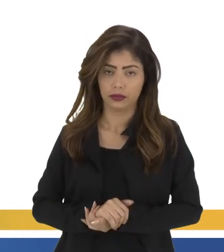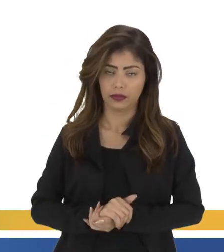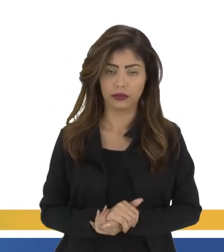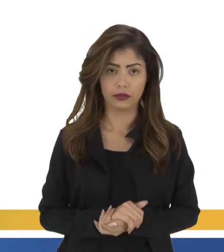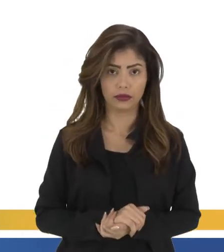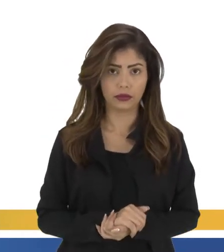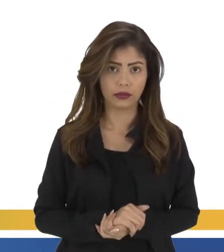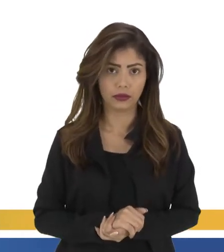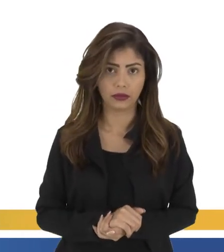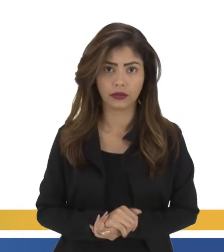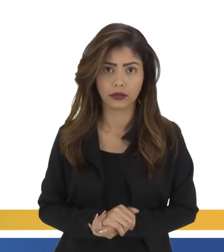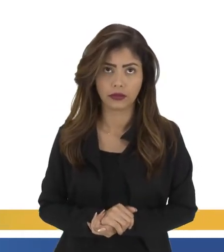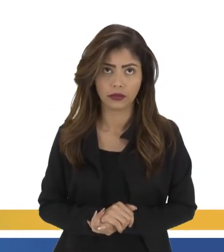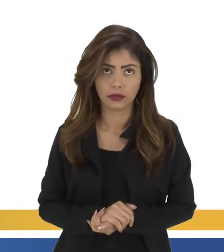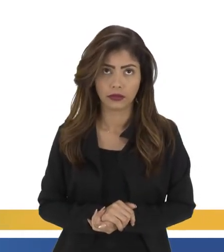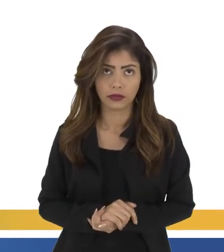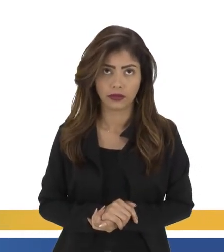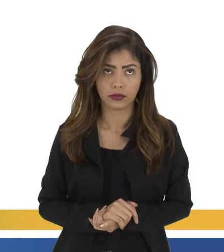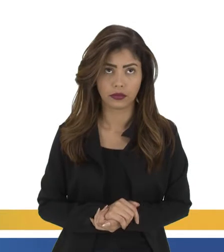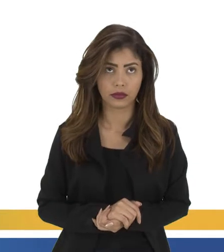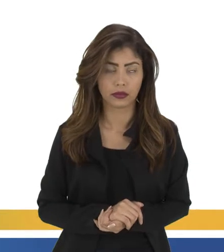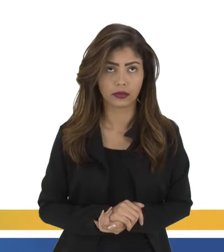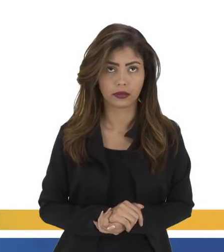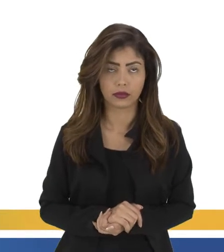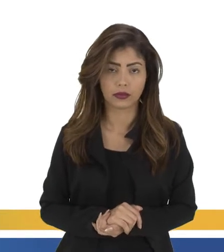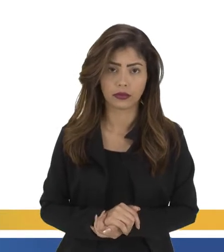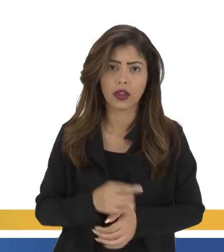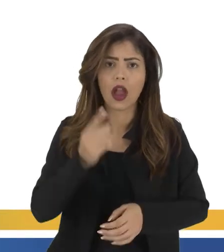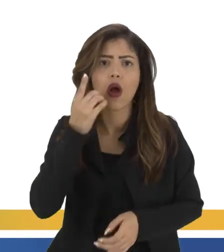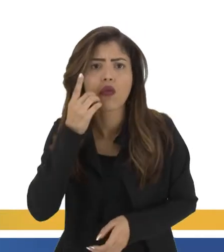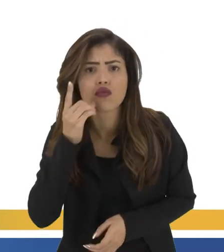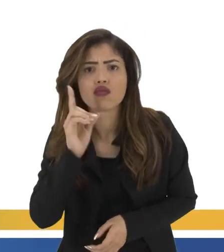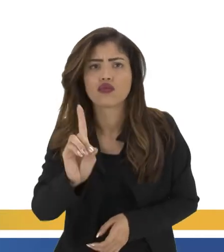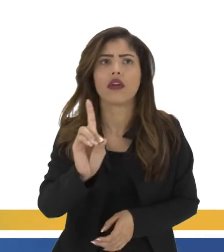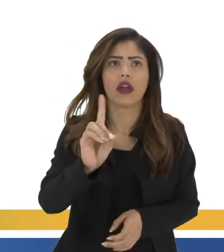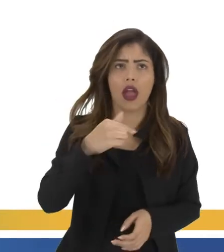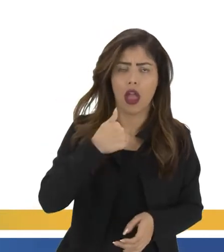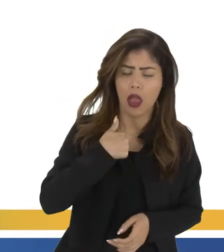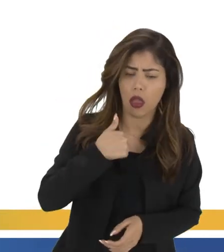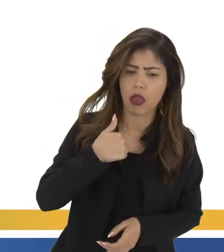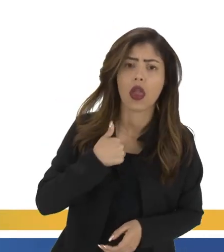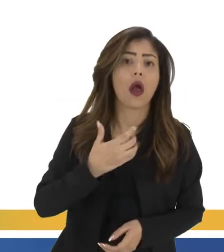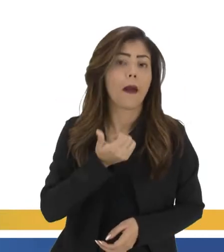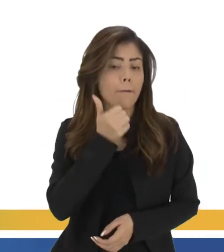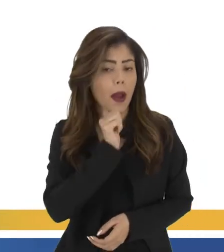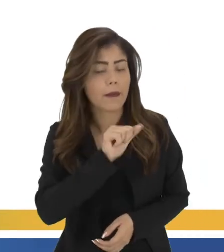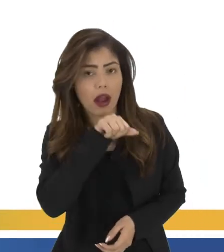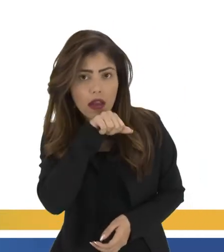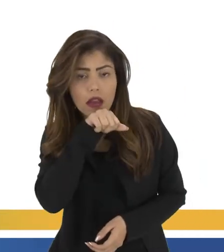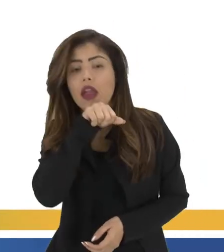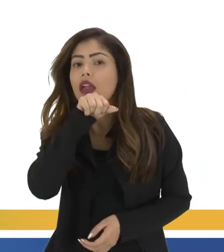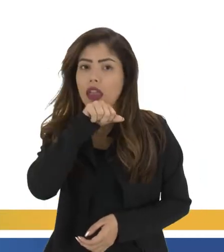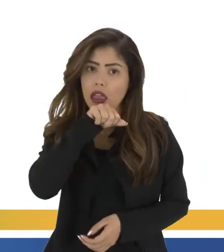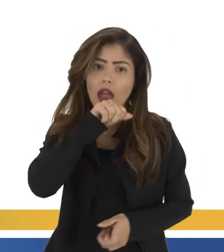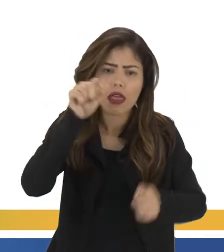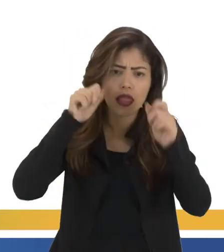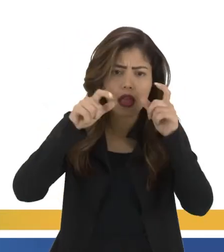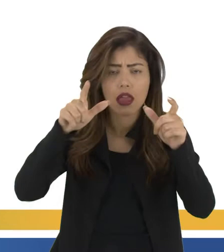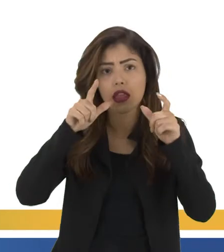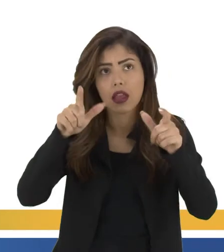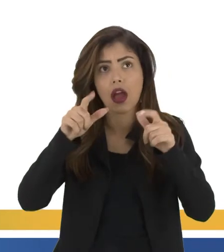day I will become a mother. Um dia eu me tornarei mãe. Presta